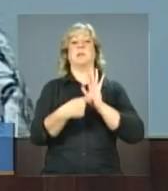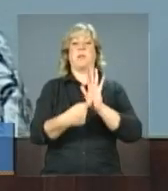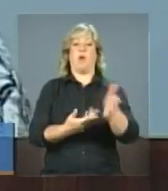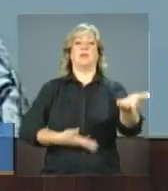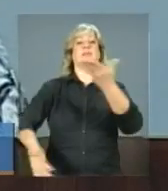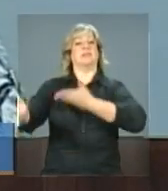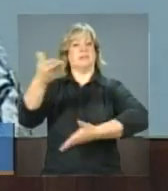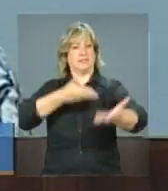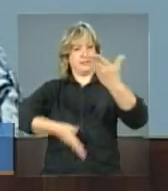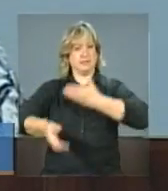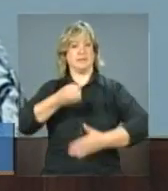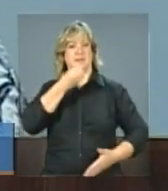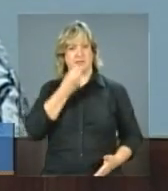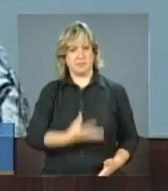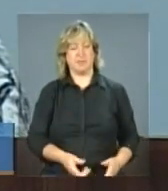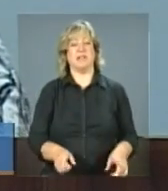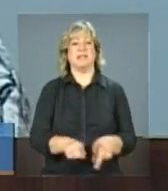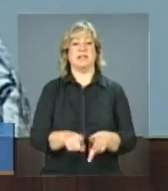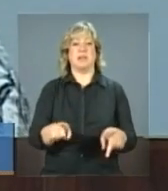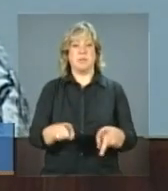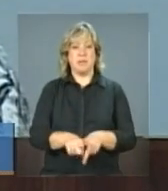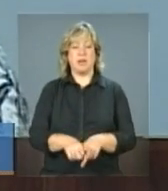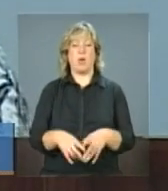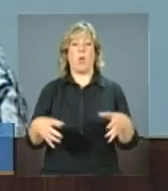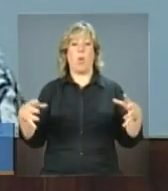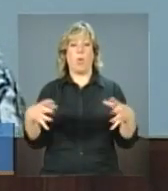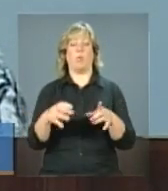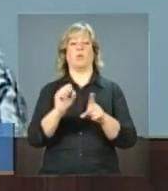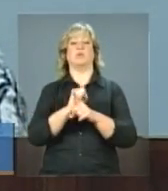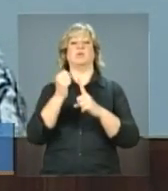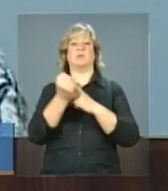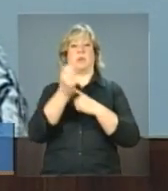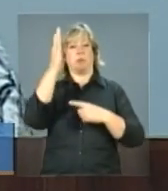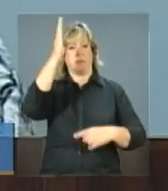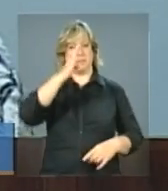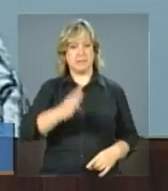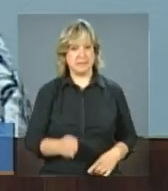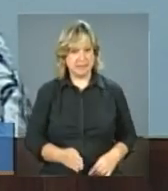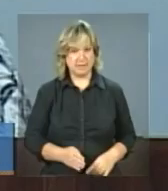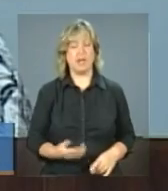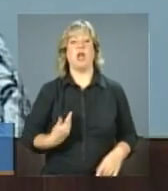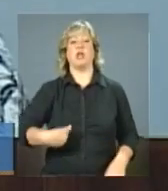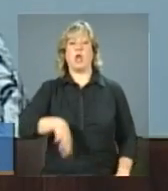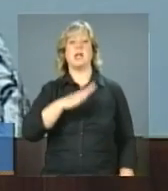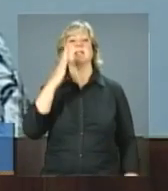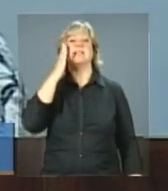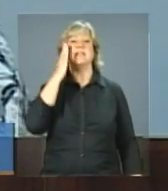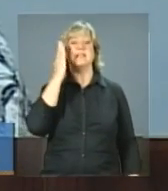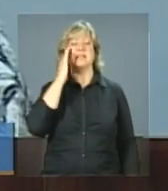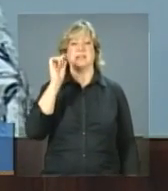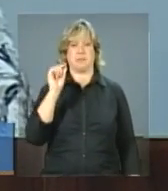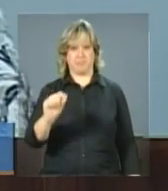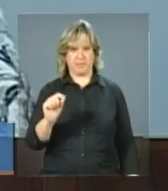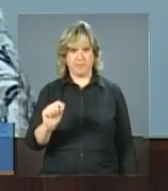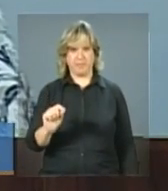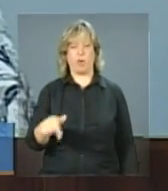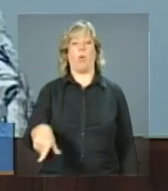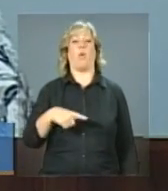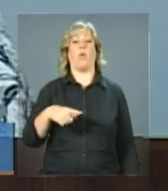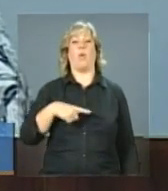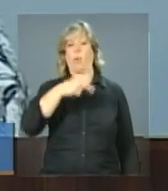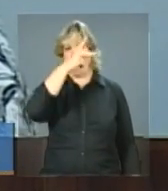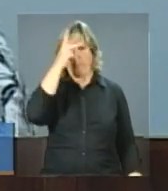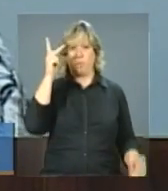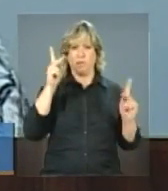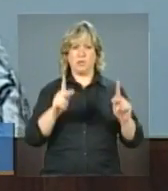mostra também o nível de mobilização do conjunto da sociedade brasileira. Nós sabemos que o que a população extremamente